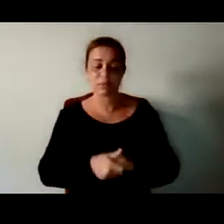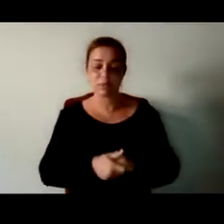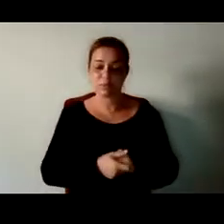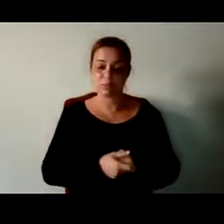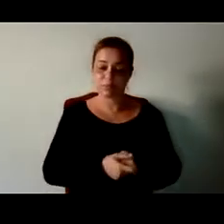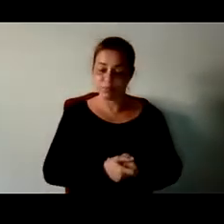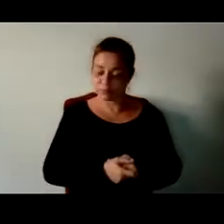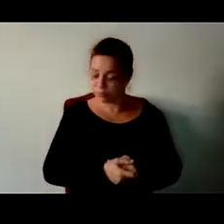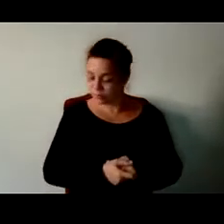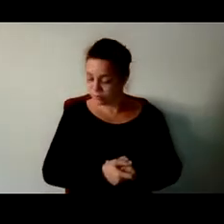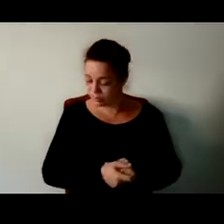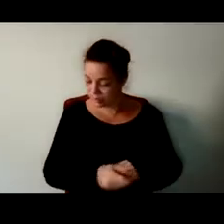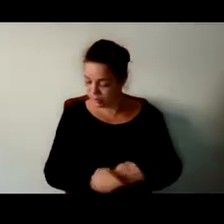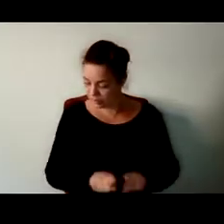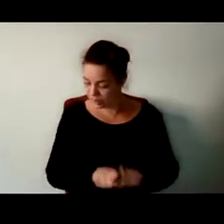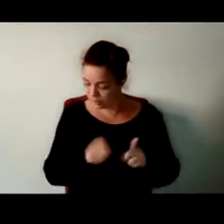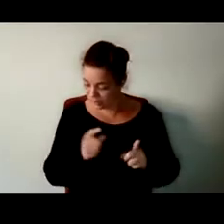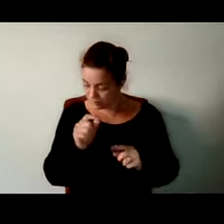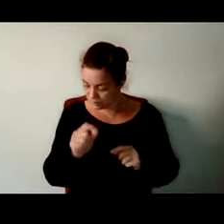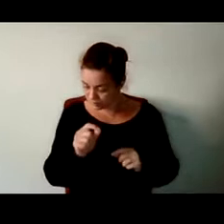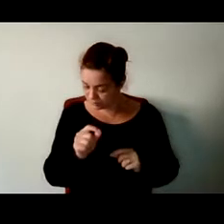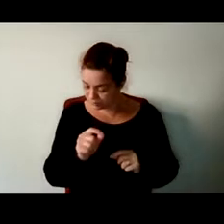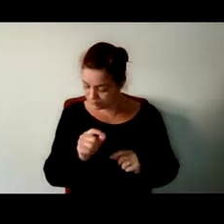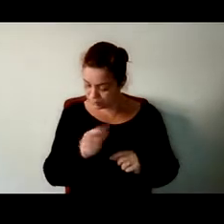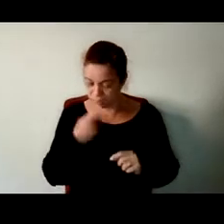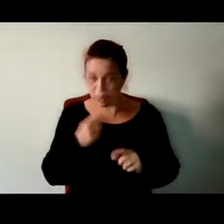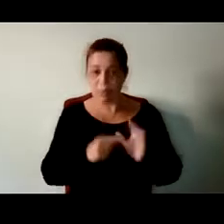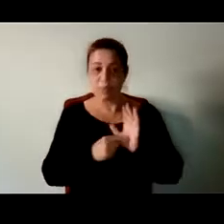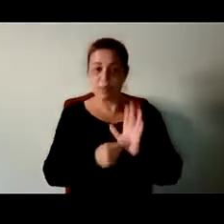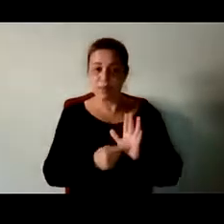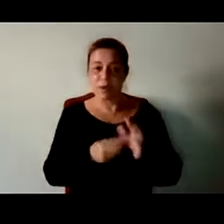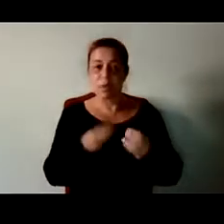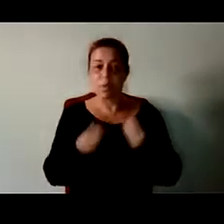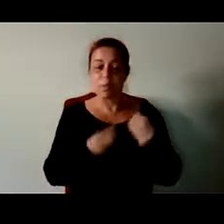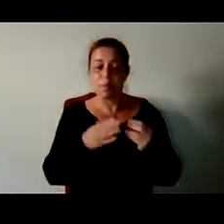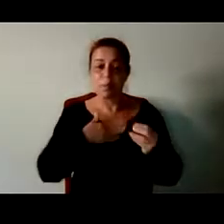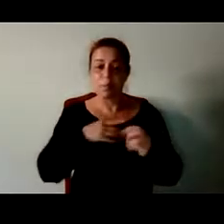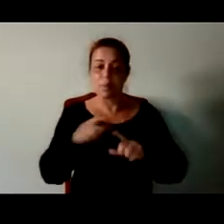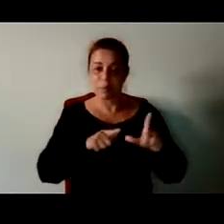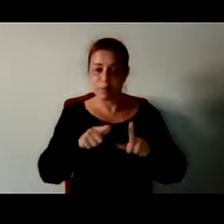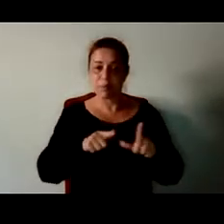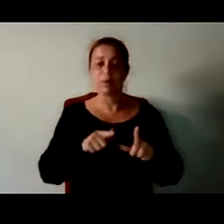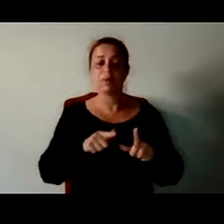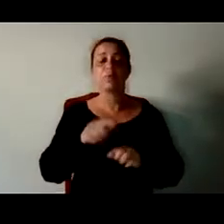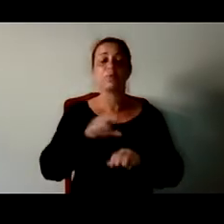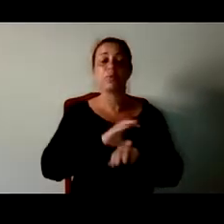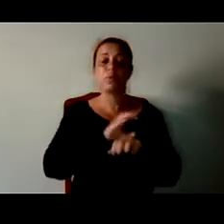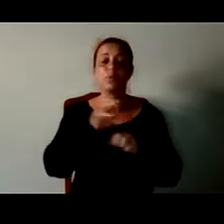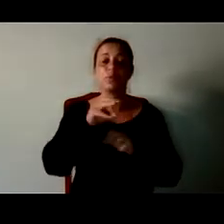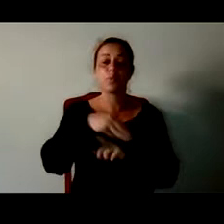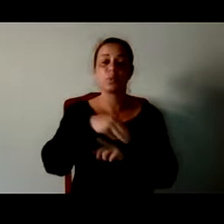Agora vou falar para vocês um pouco do meu produto educacional, né, que é o curso MOOC. Esse curso